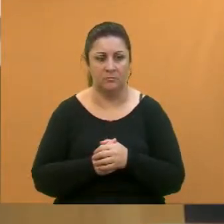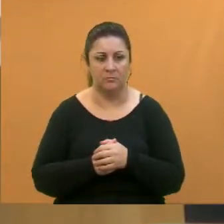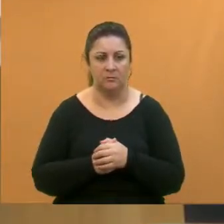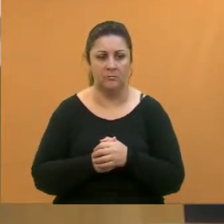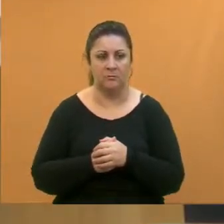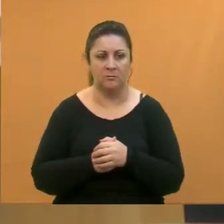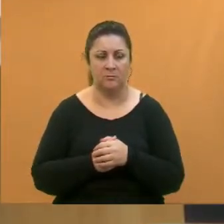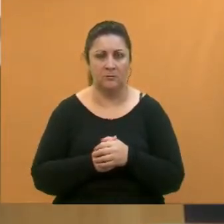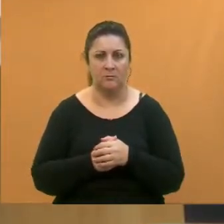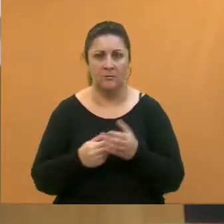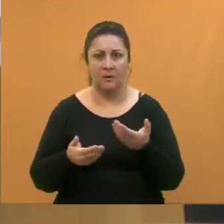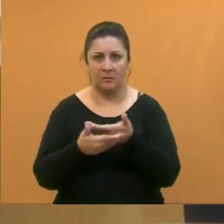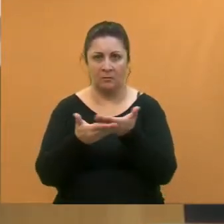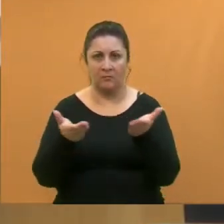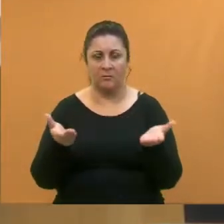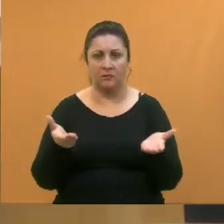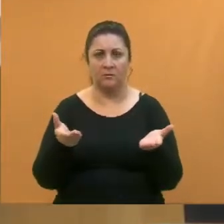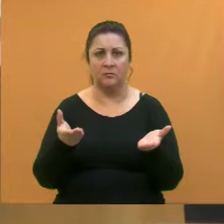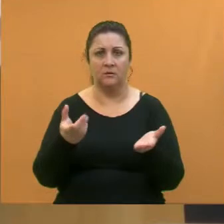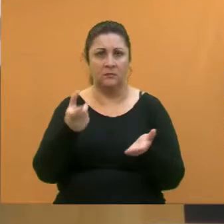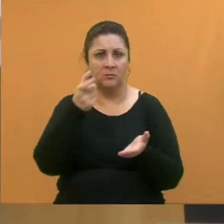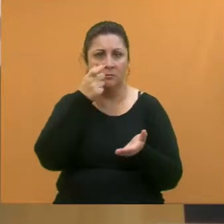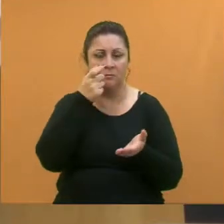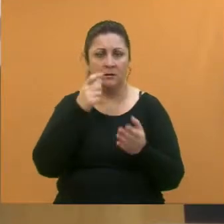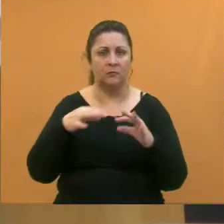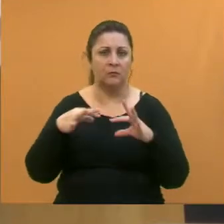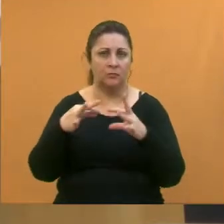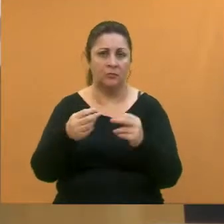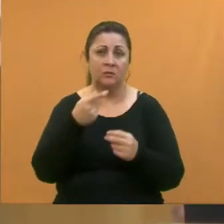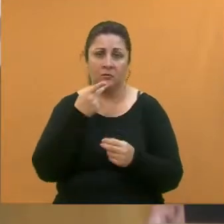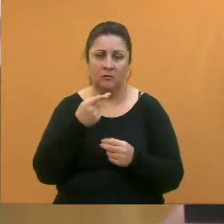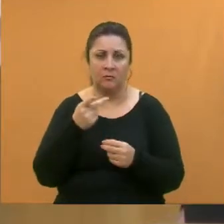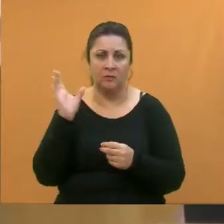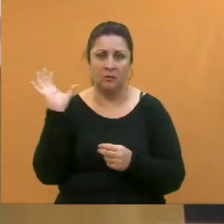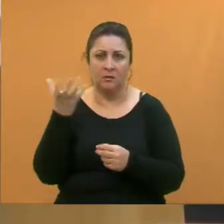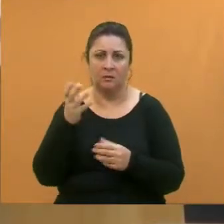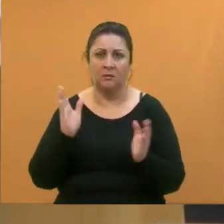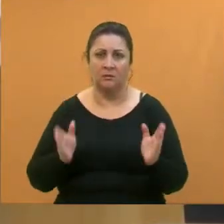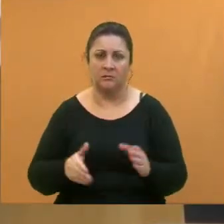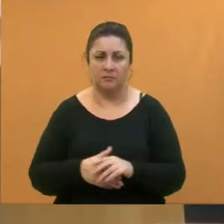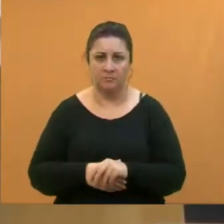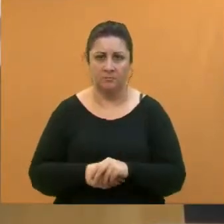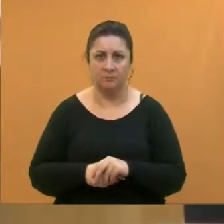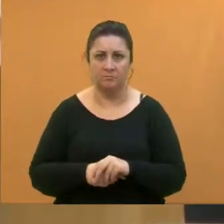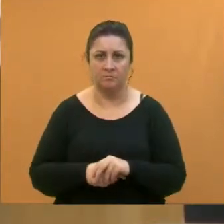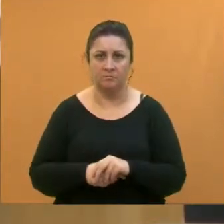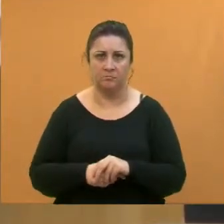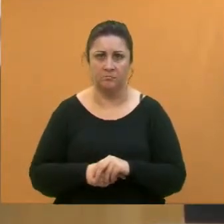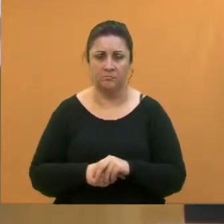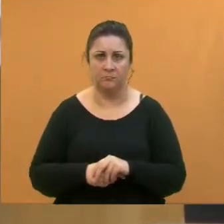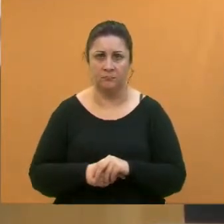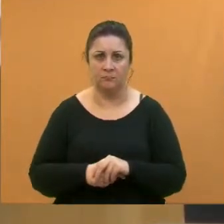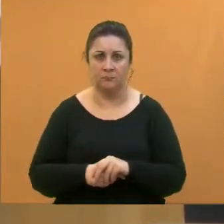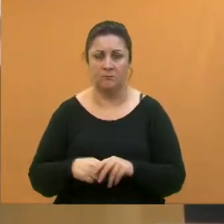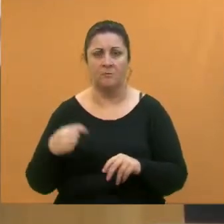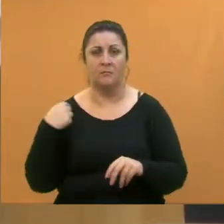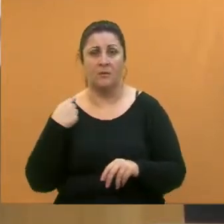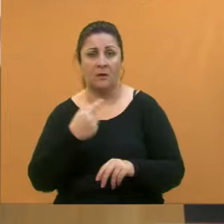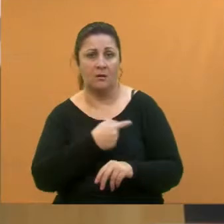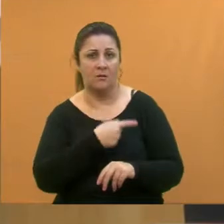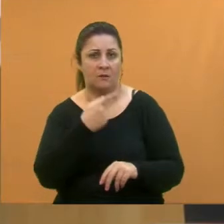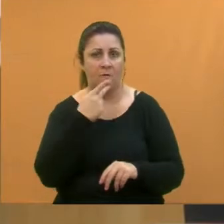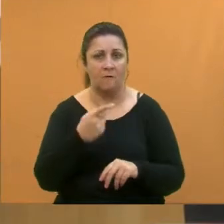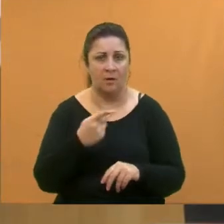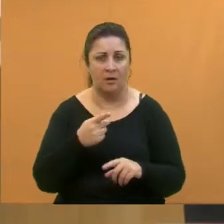Bom, vocês observem que tudo aquilo que eu falei está acontecendo, Fernando. Então, quando a gente fala